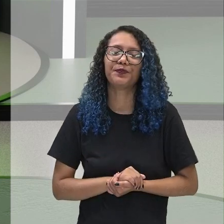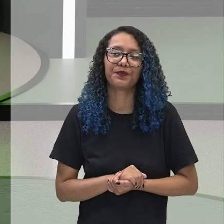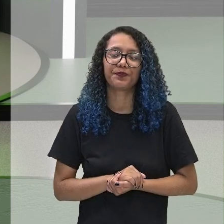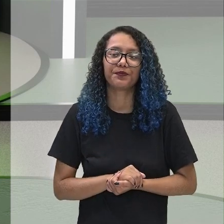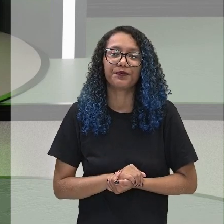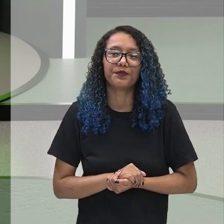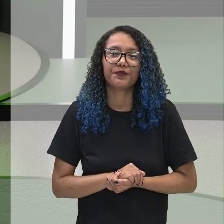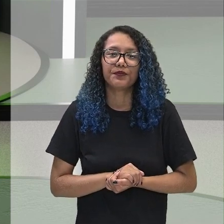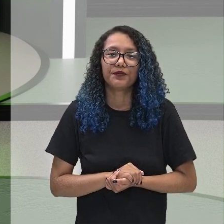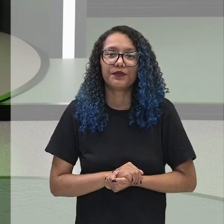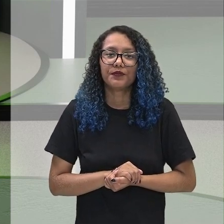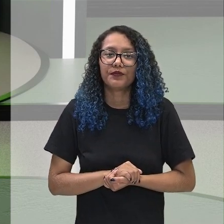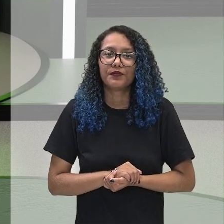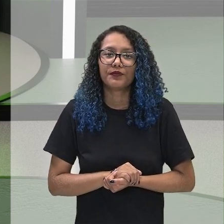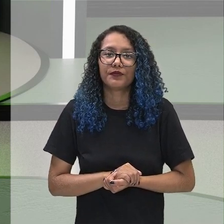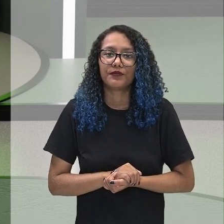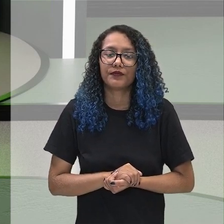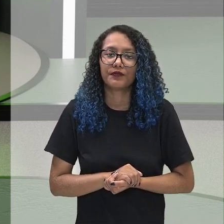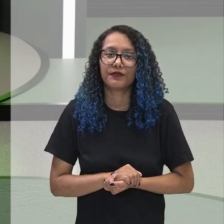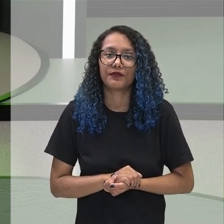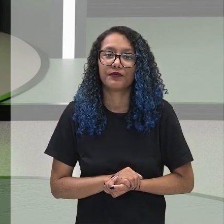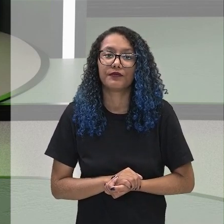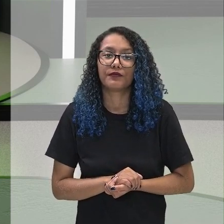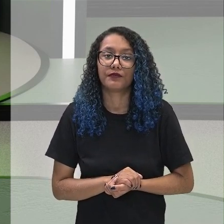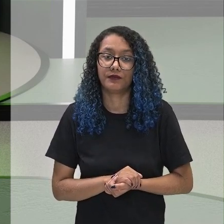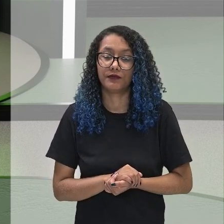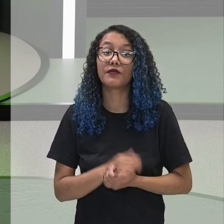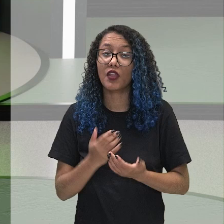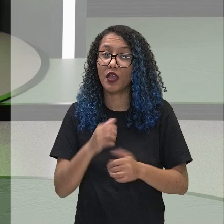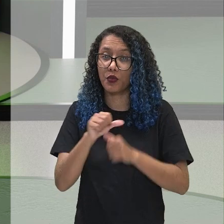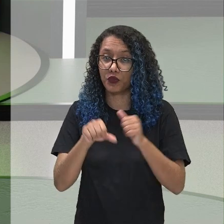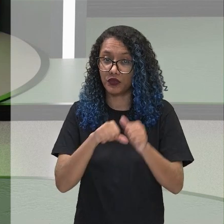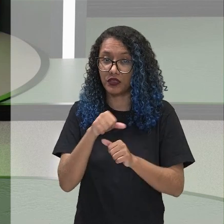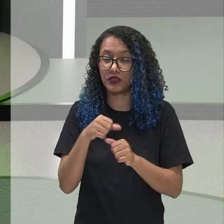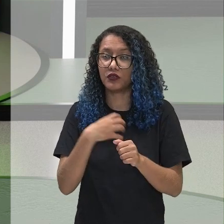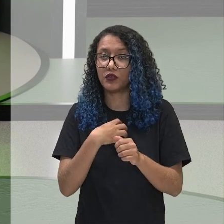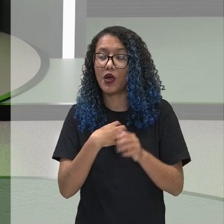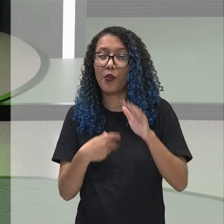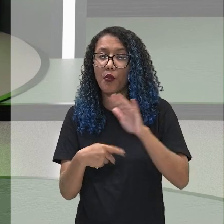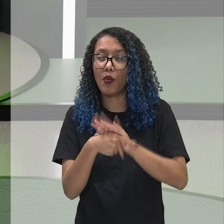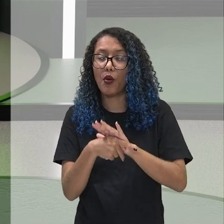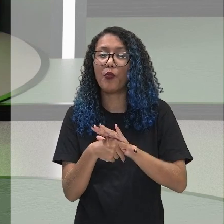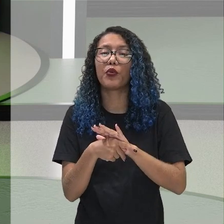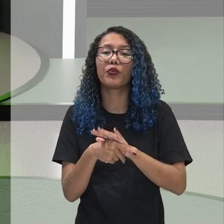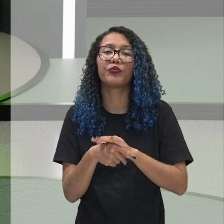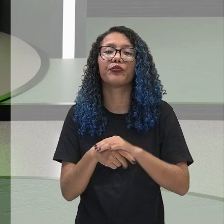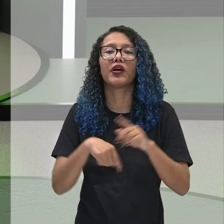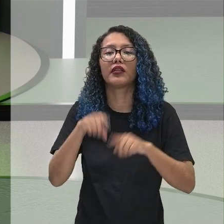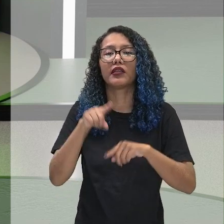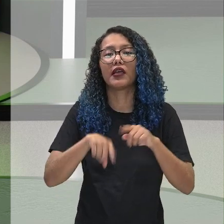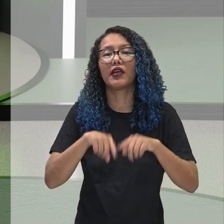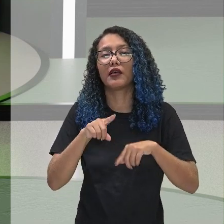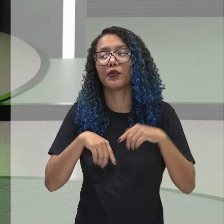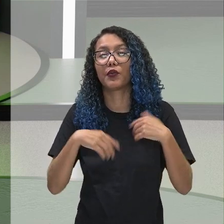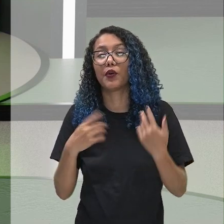Certo? Então, as mudanças do estado físico da matéria é sólido, líquido e